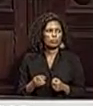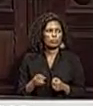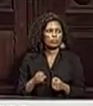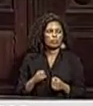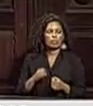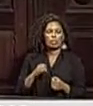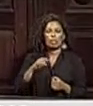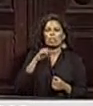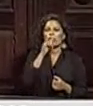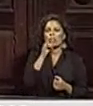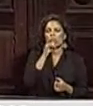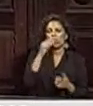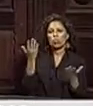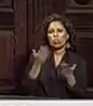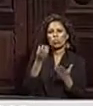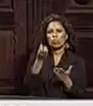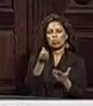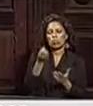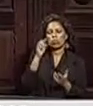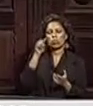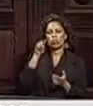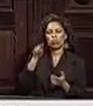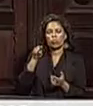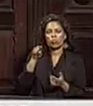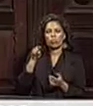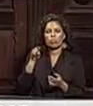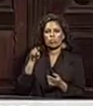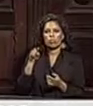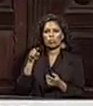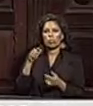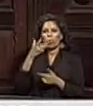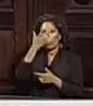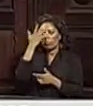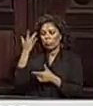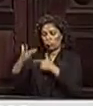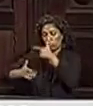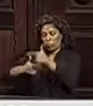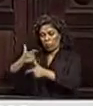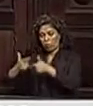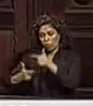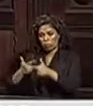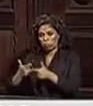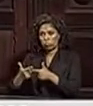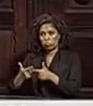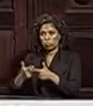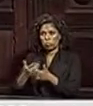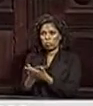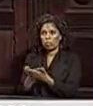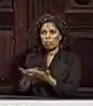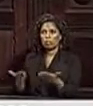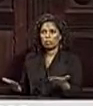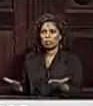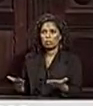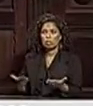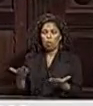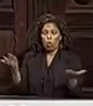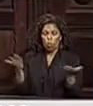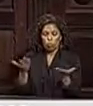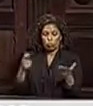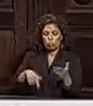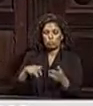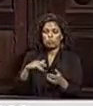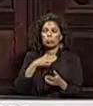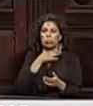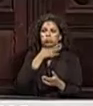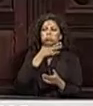mil trabalhadores, hoje não tem 500. Agora, a tríade dessa lógica é conceder